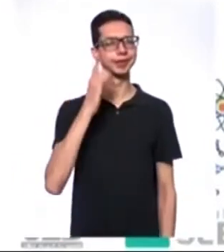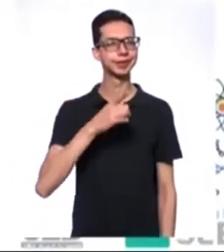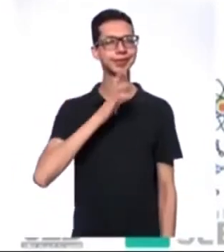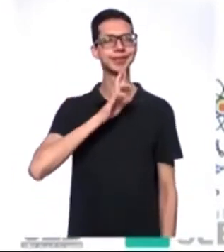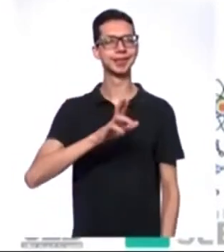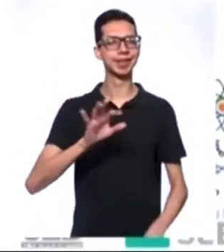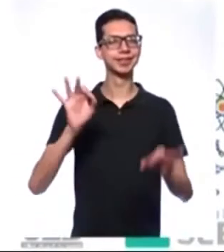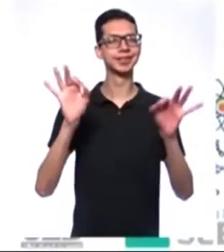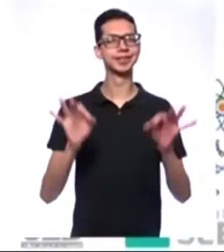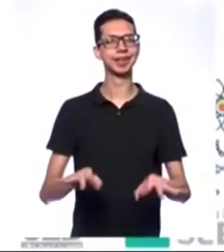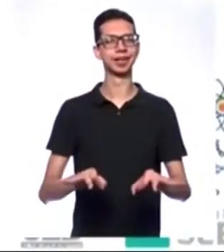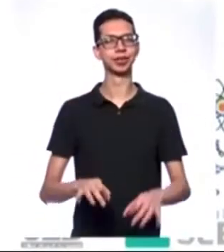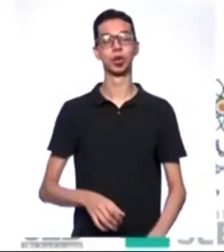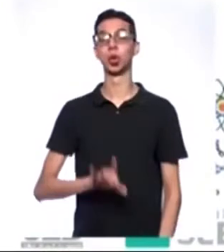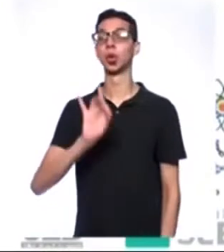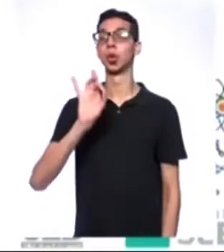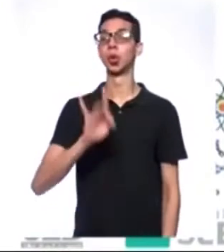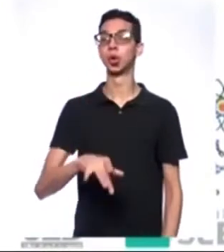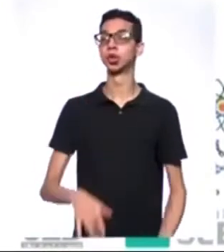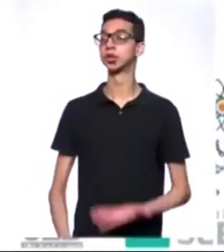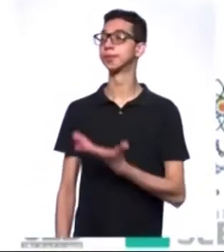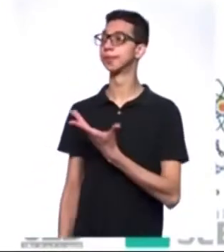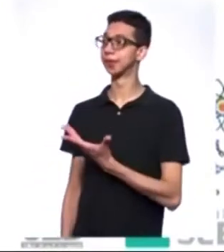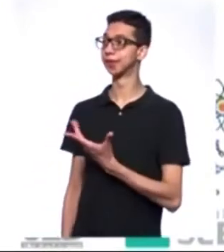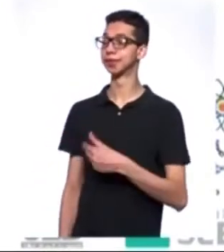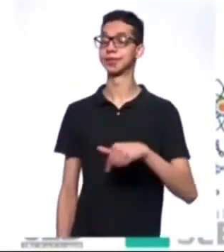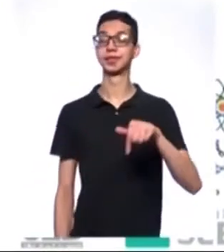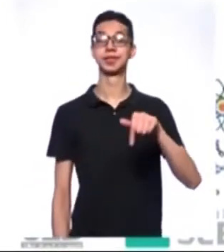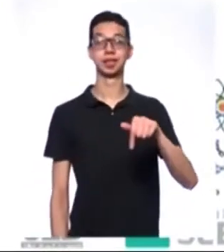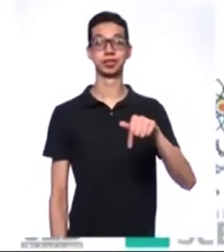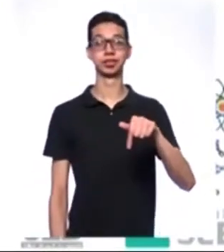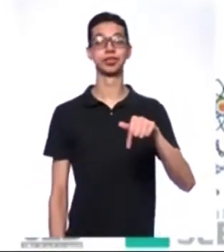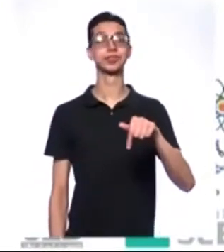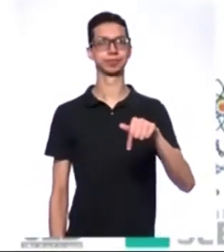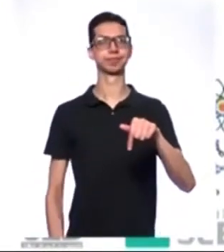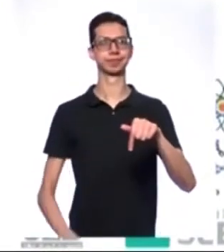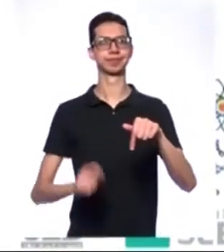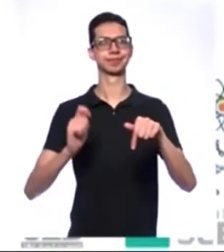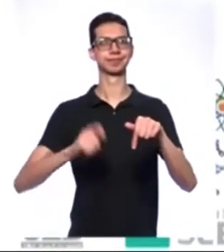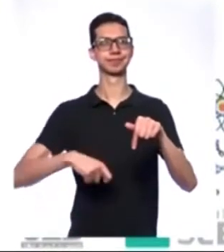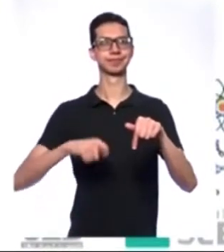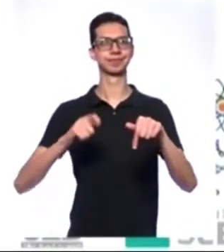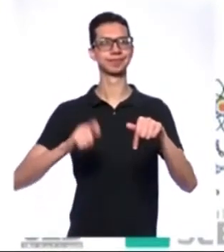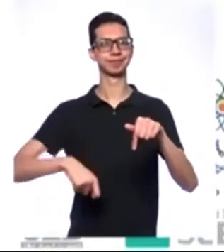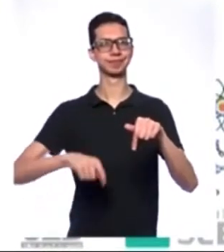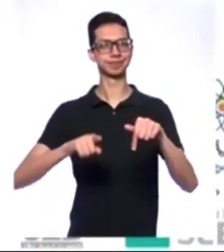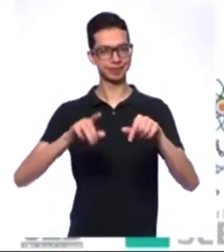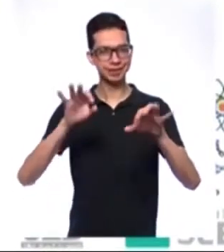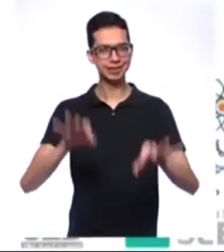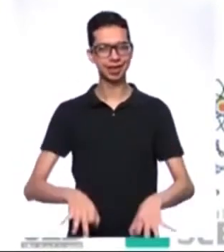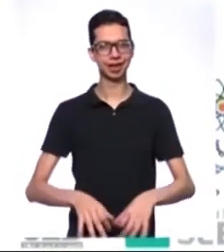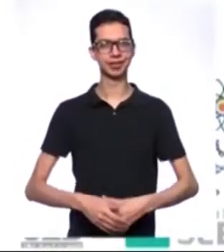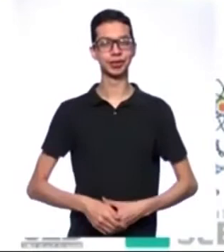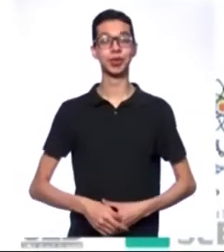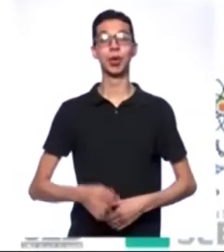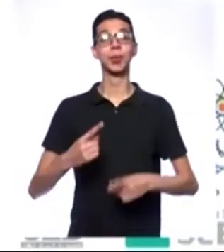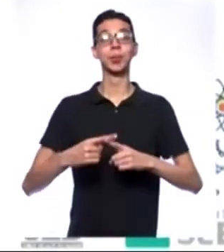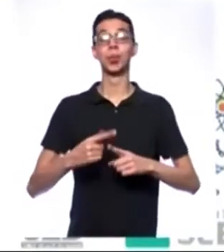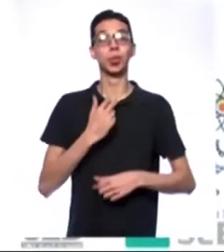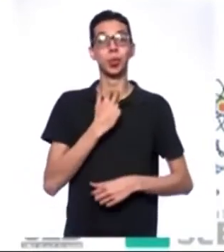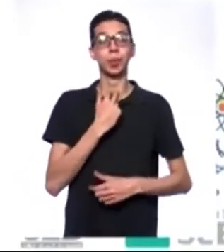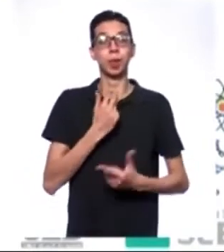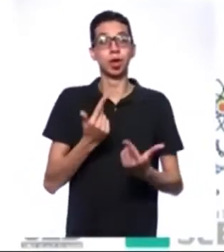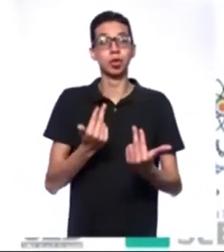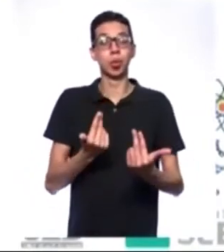certo aí a última casinha tem 7 possibilidades e acertou porque porque não pode ser